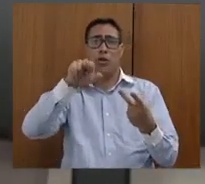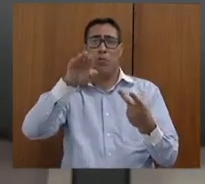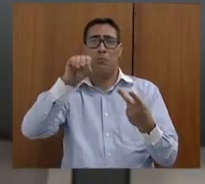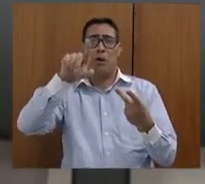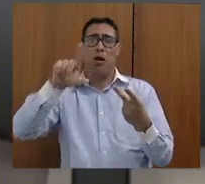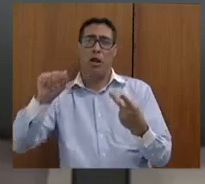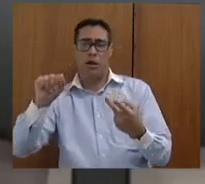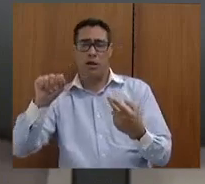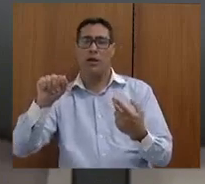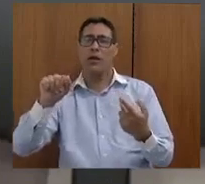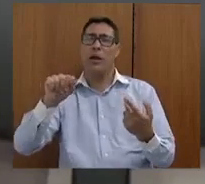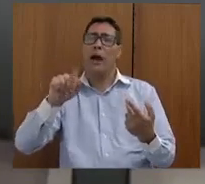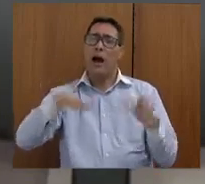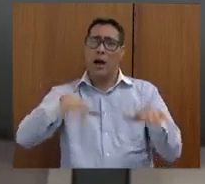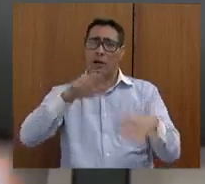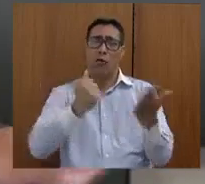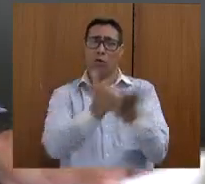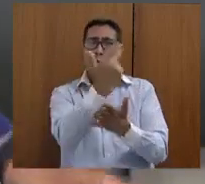mínimo né